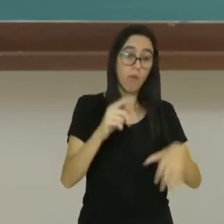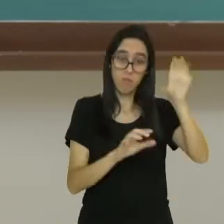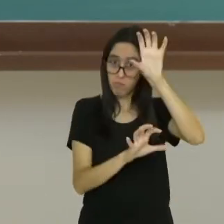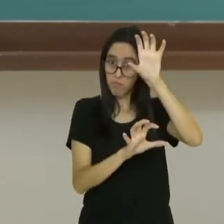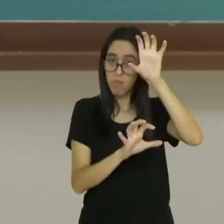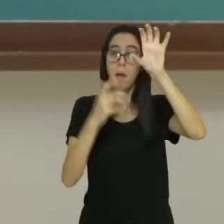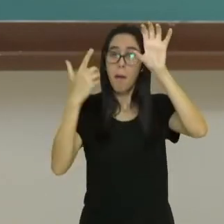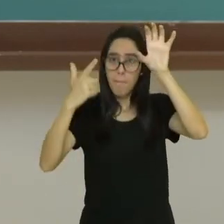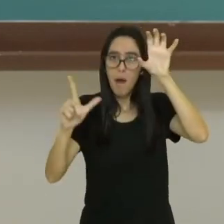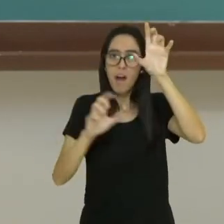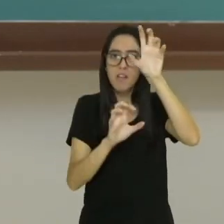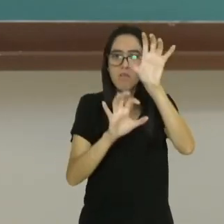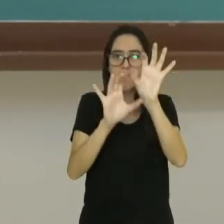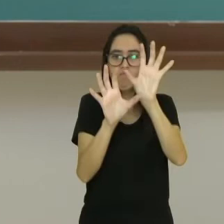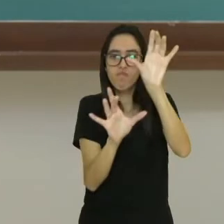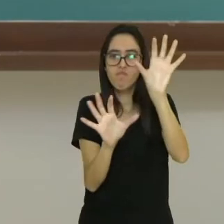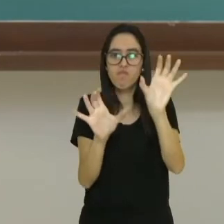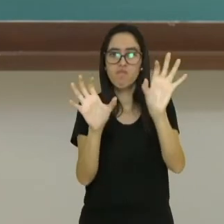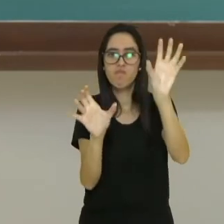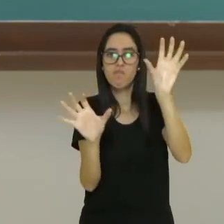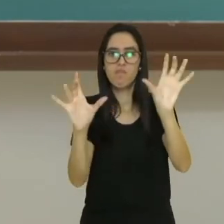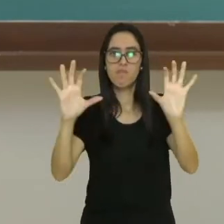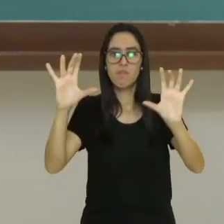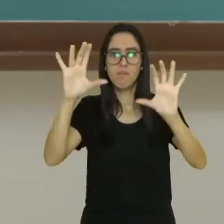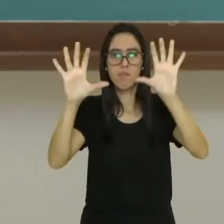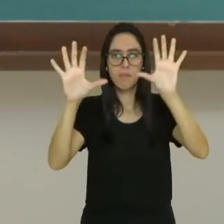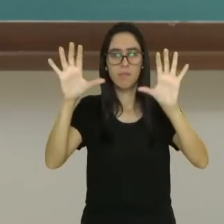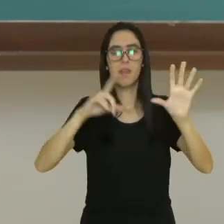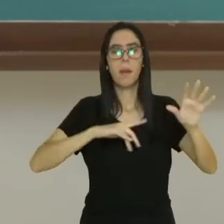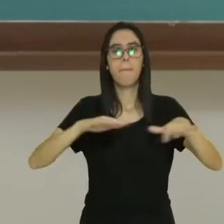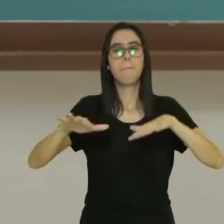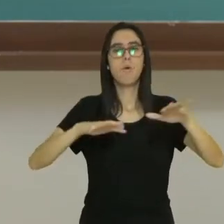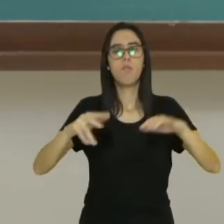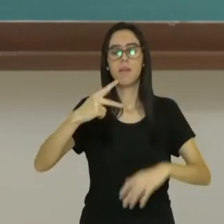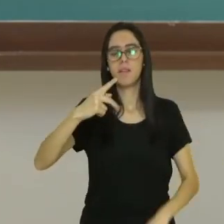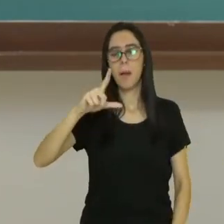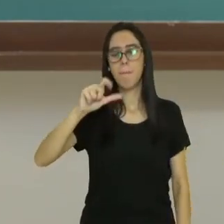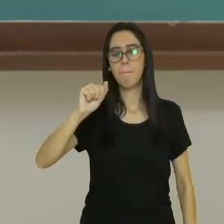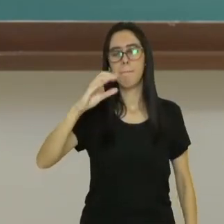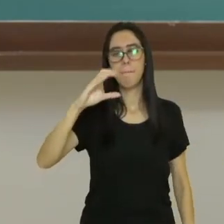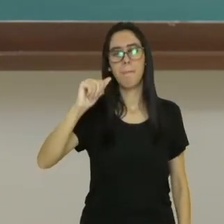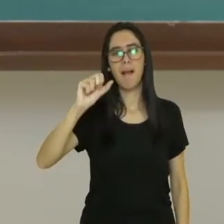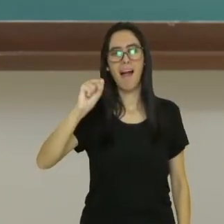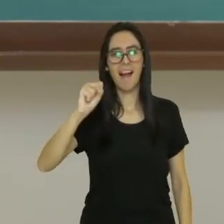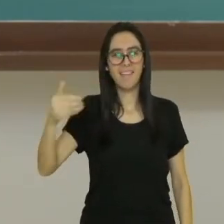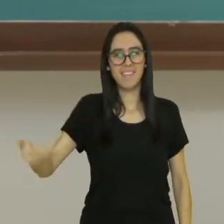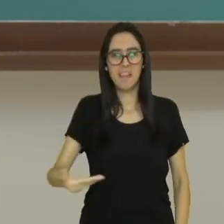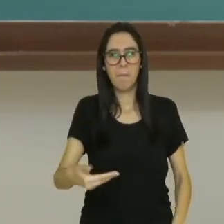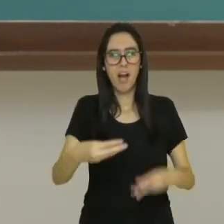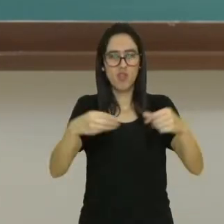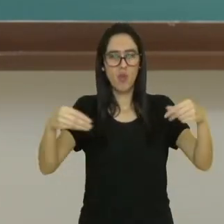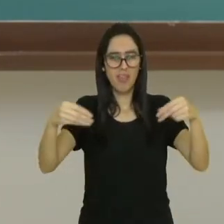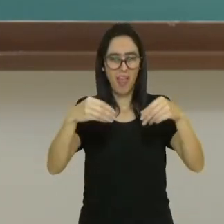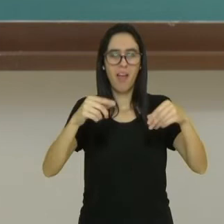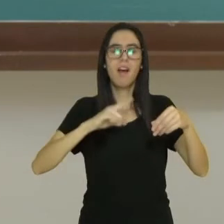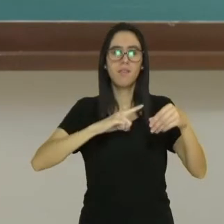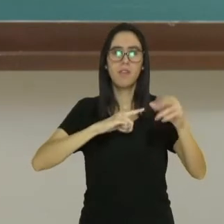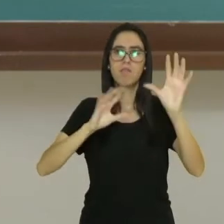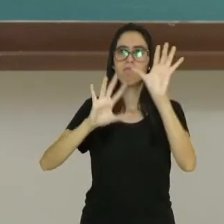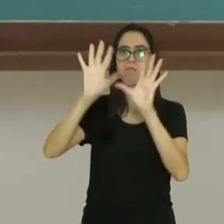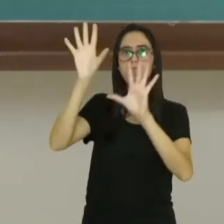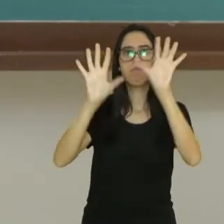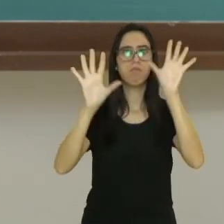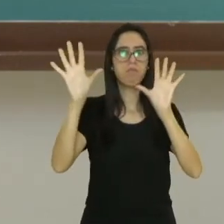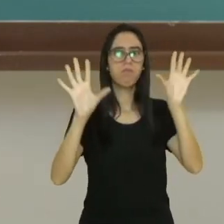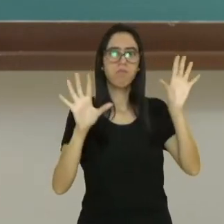se desintegraram, né? A partir da movimentação das placas tectônicas, da dinâmica, né, do interior